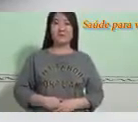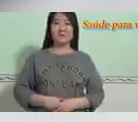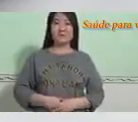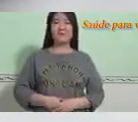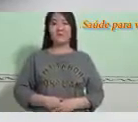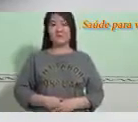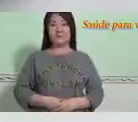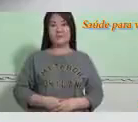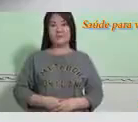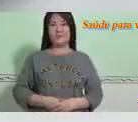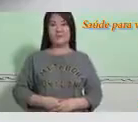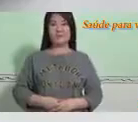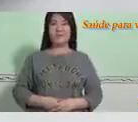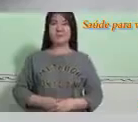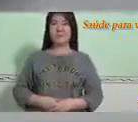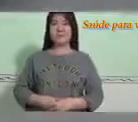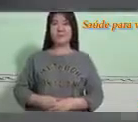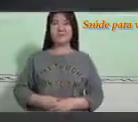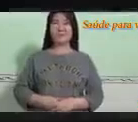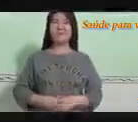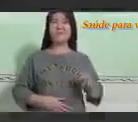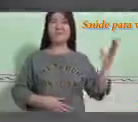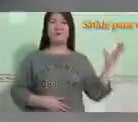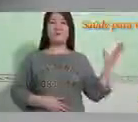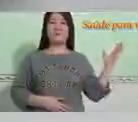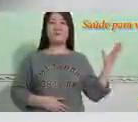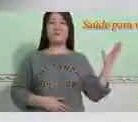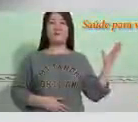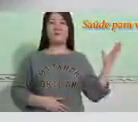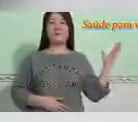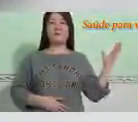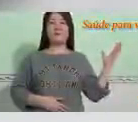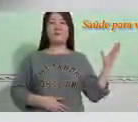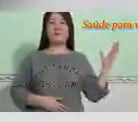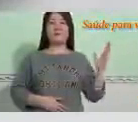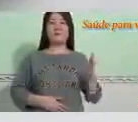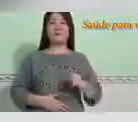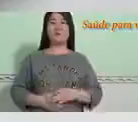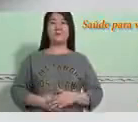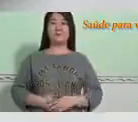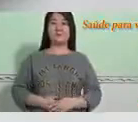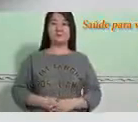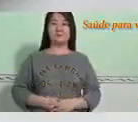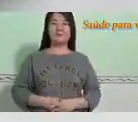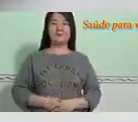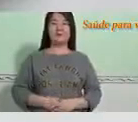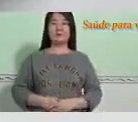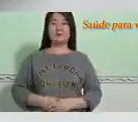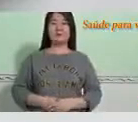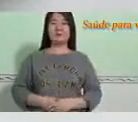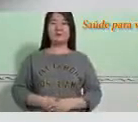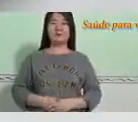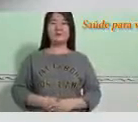Não há indicação para o uso de antihistamínicos ou de esteroides, vírgula, antes da tomada penicilina, porque estes medicamentos